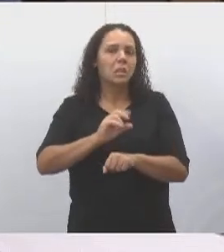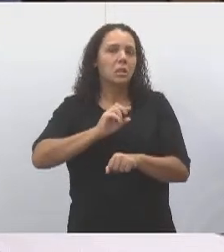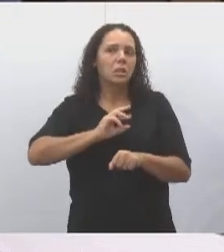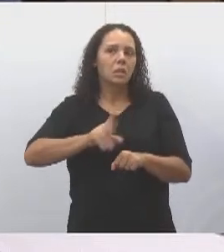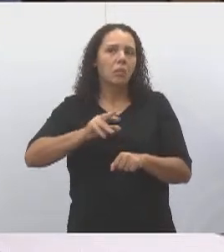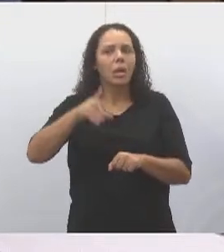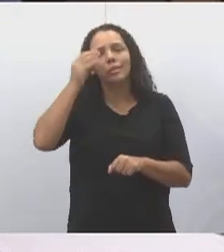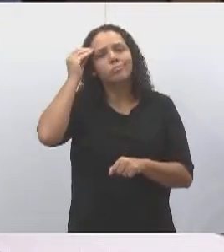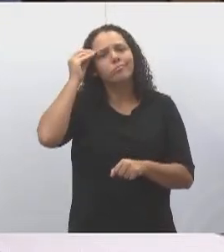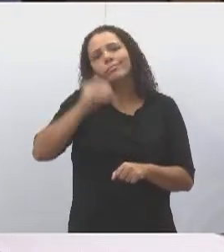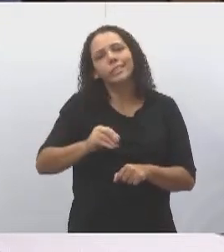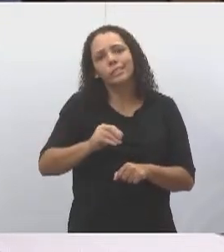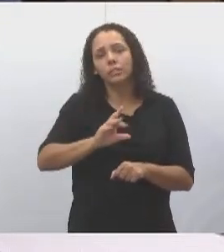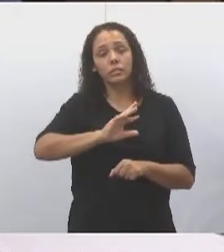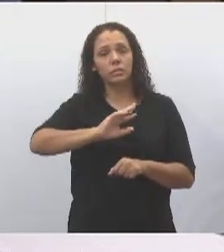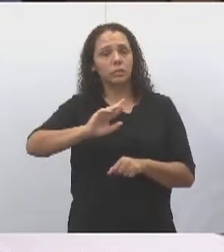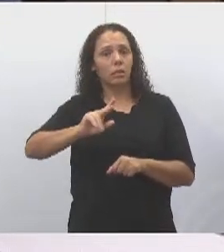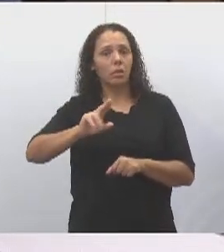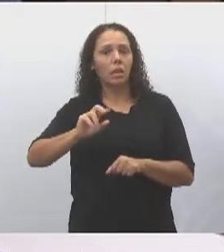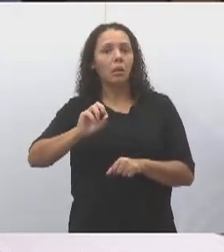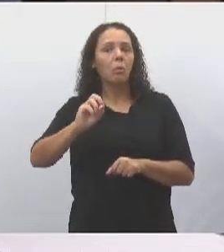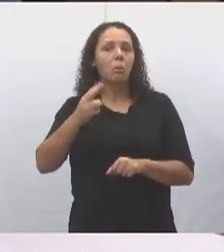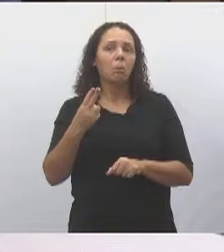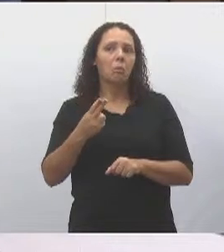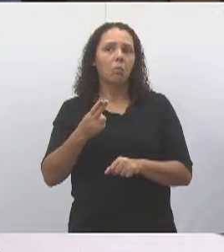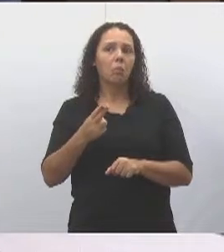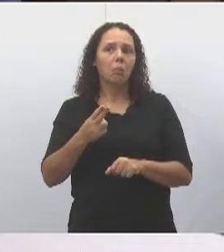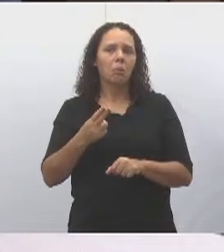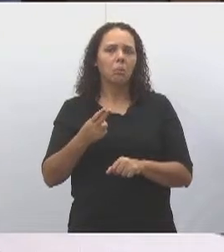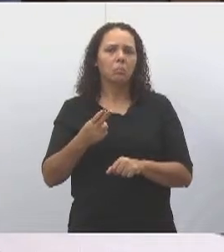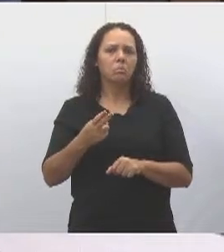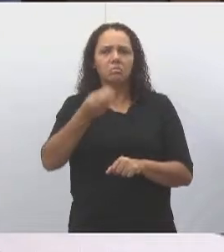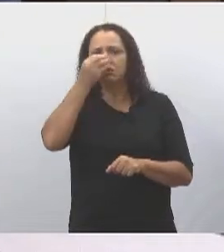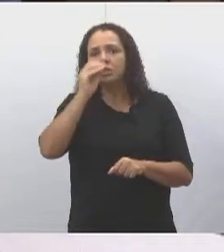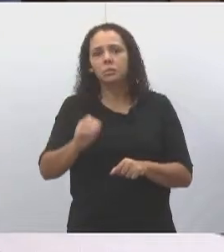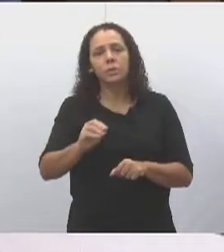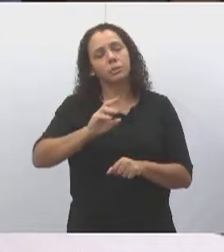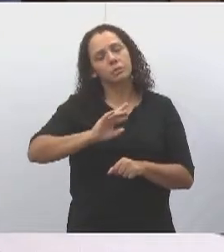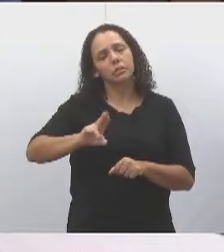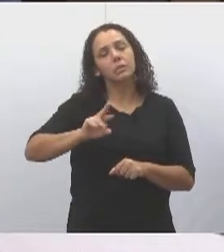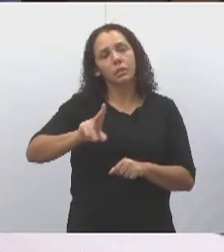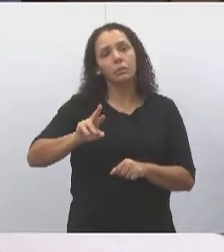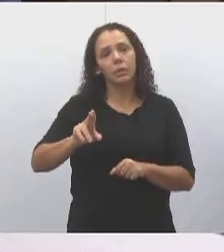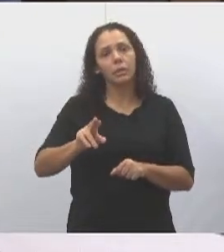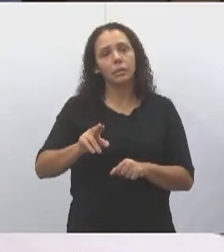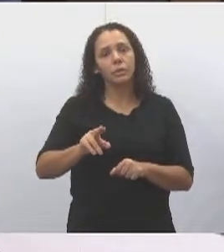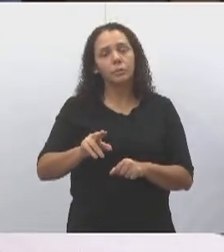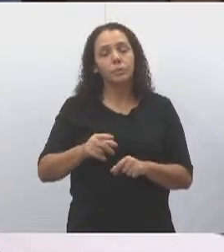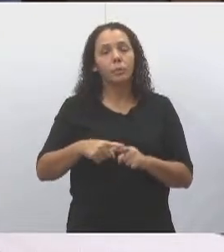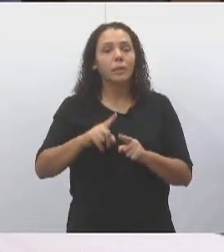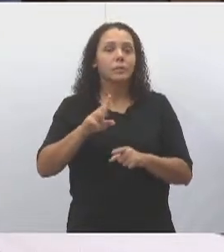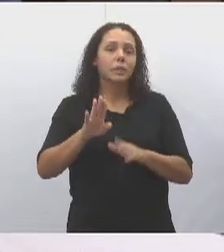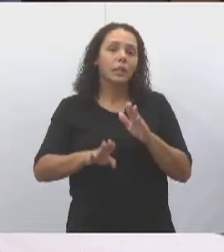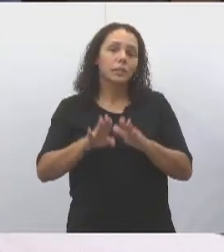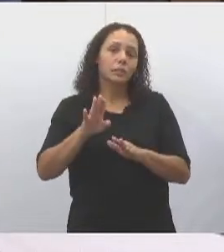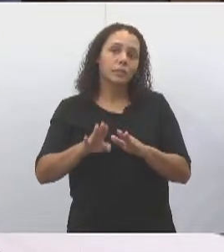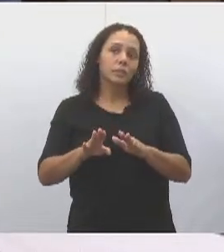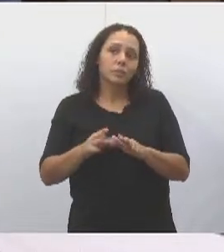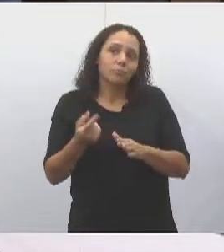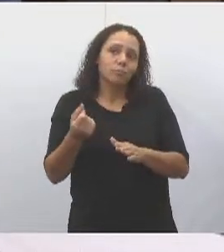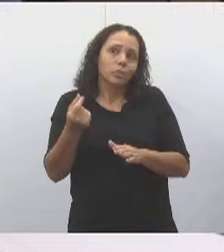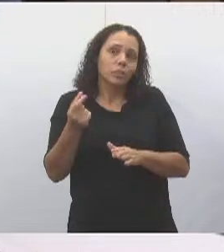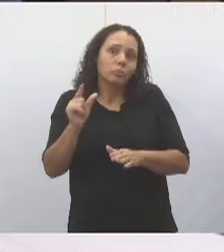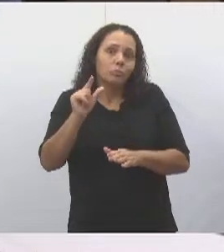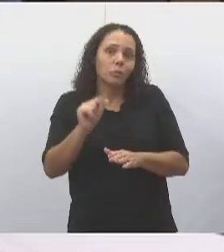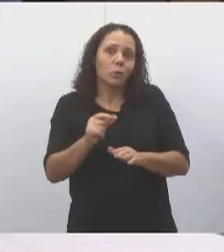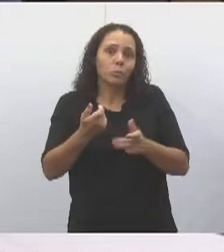de, como se diz, de força política. Às vezes, a falta de recursos nos faz tomar atitudes.